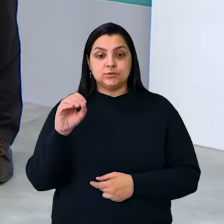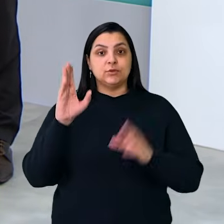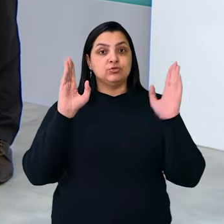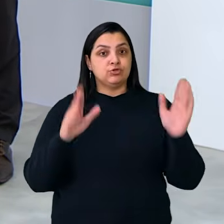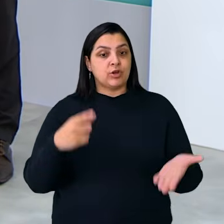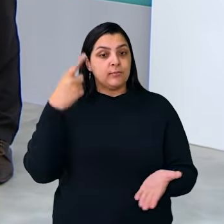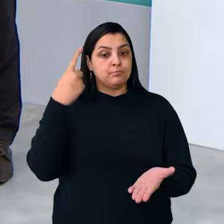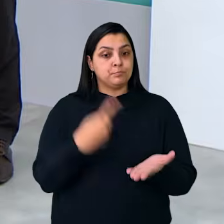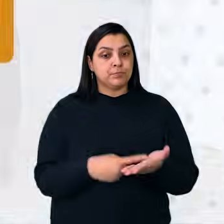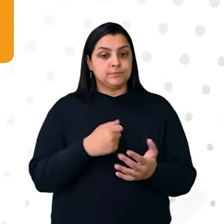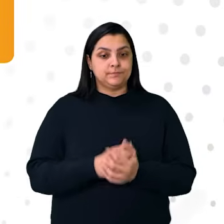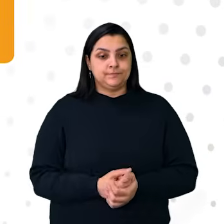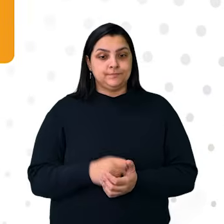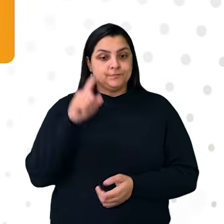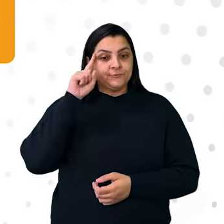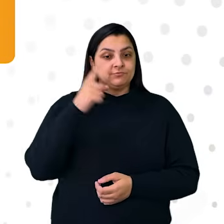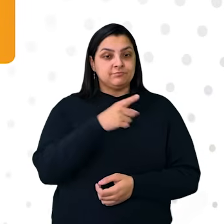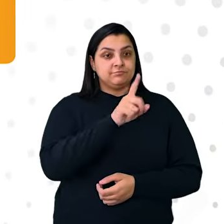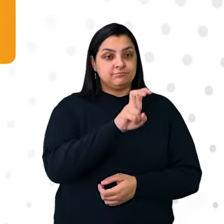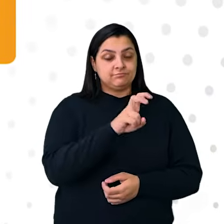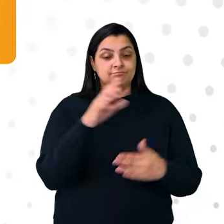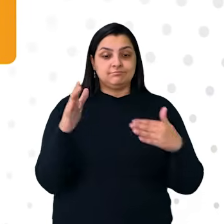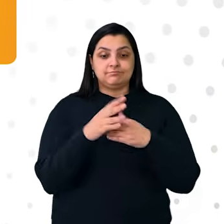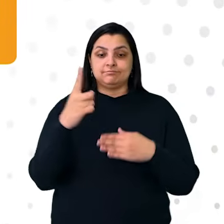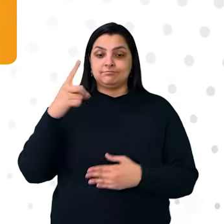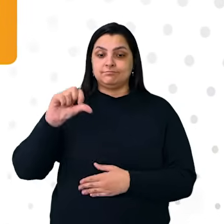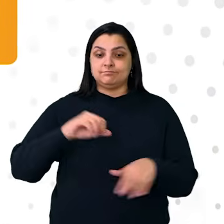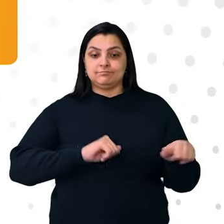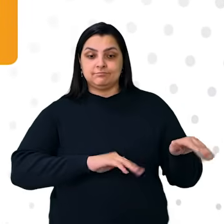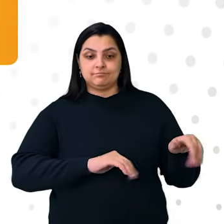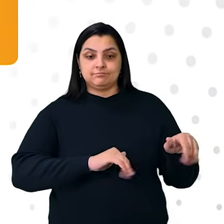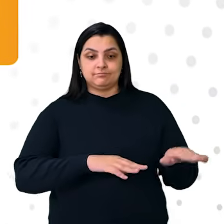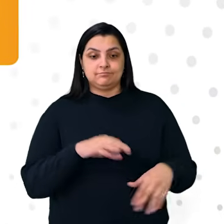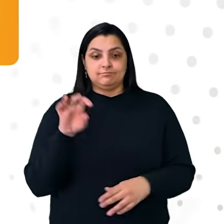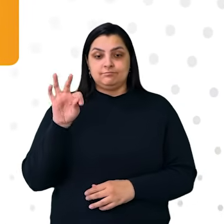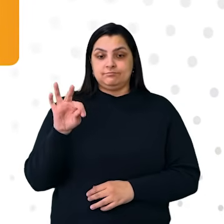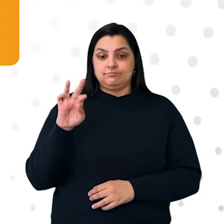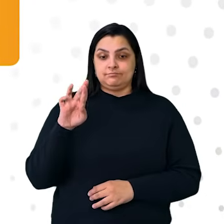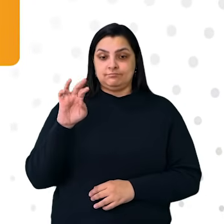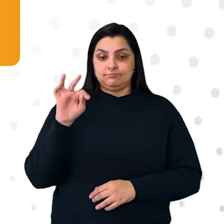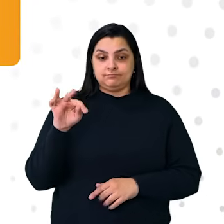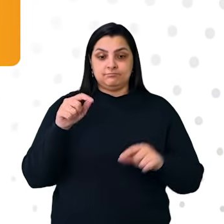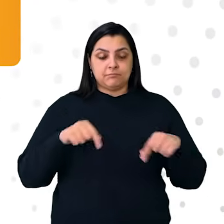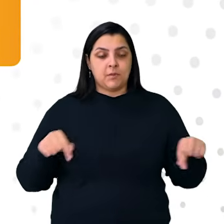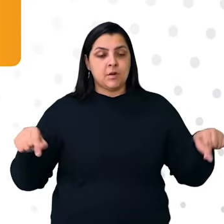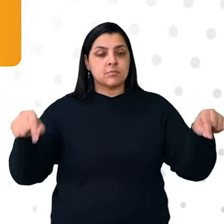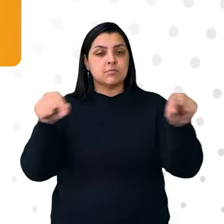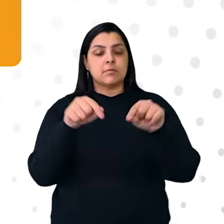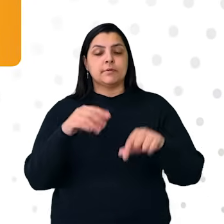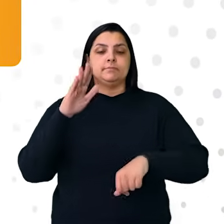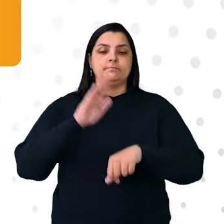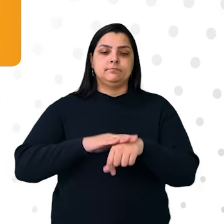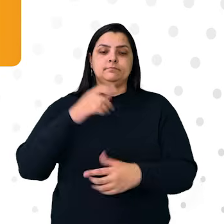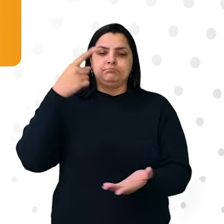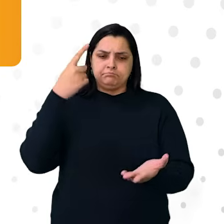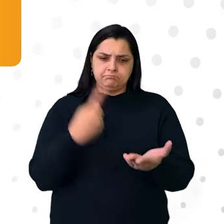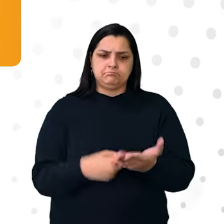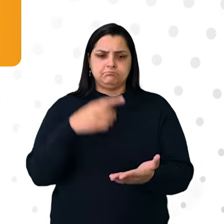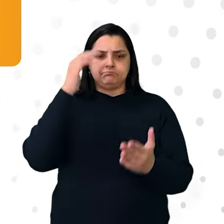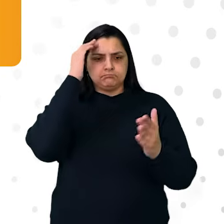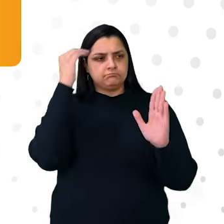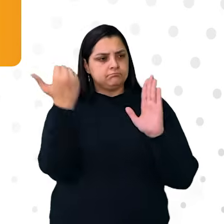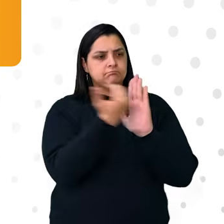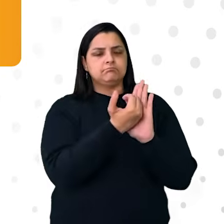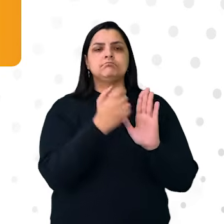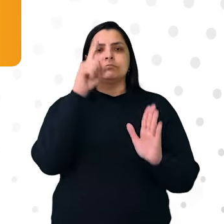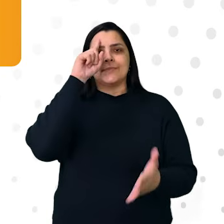já tem data marcada. Entre os dias 15 e 19 de setembro, tribunais do trabalho de todo o país vão se mobilizar para garantir o